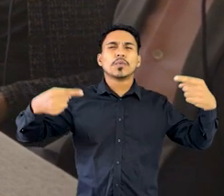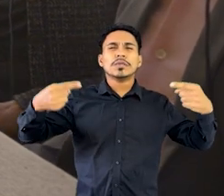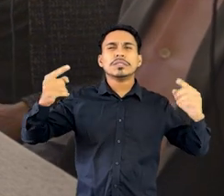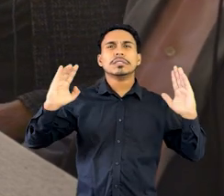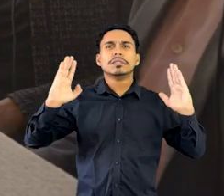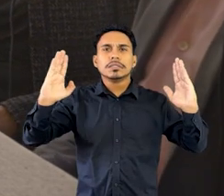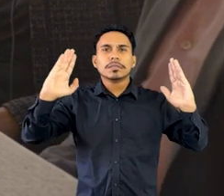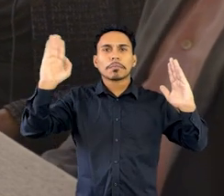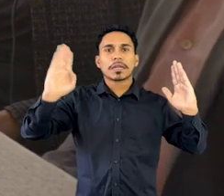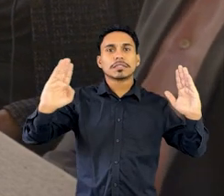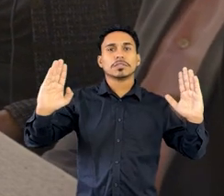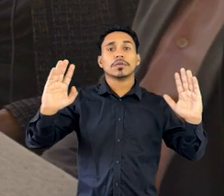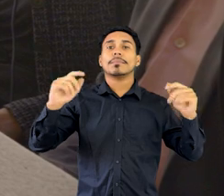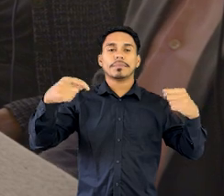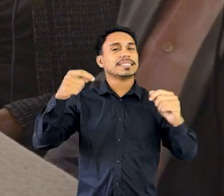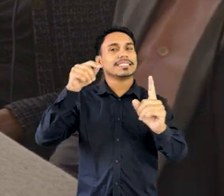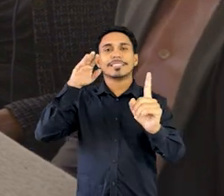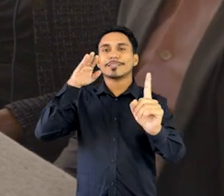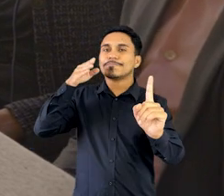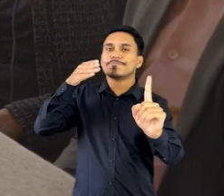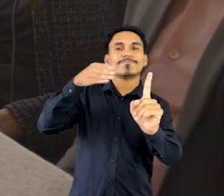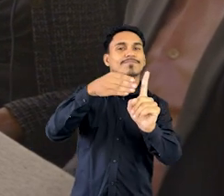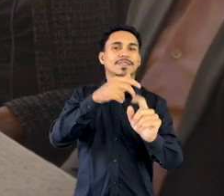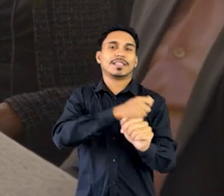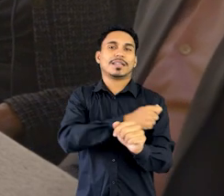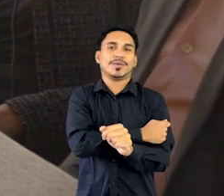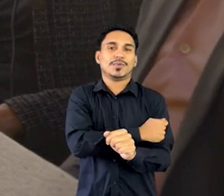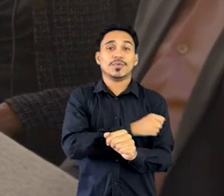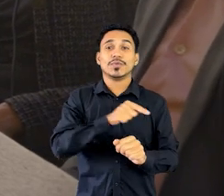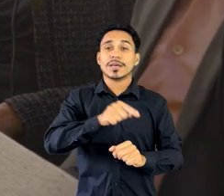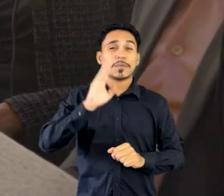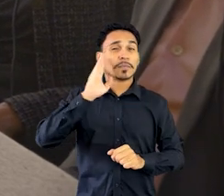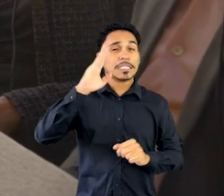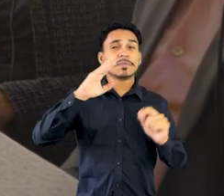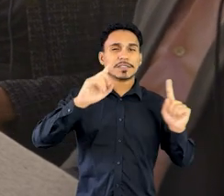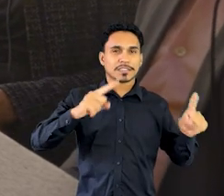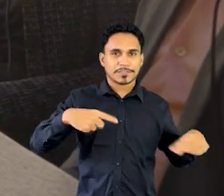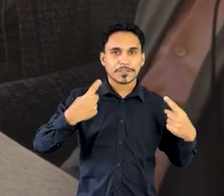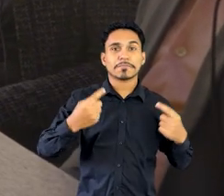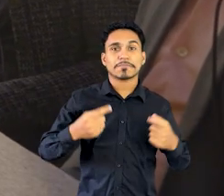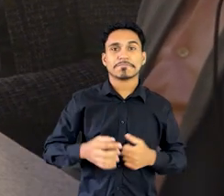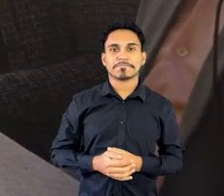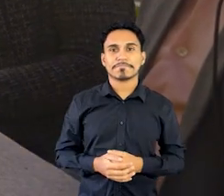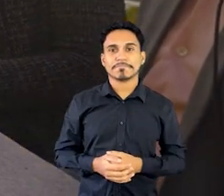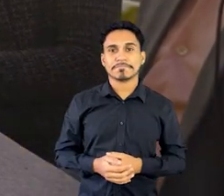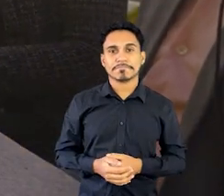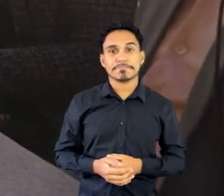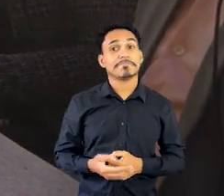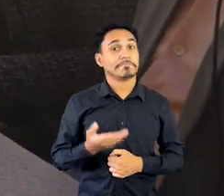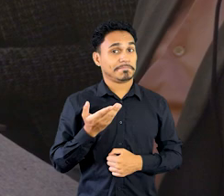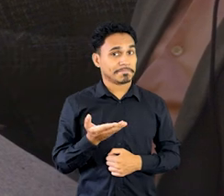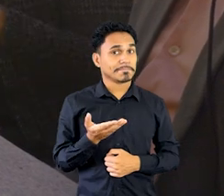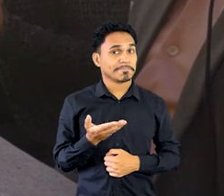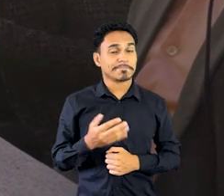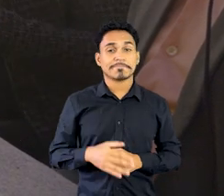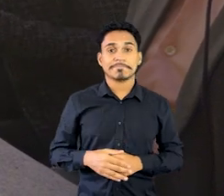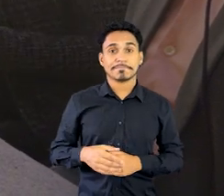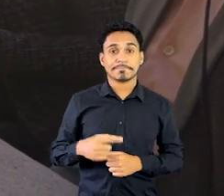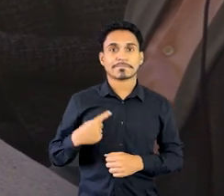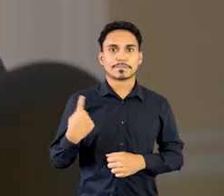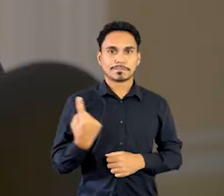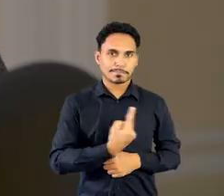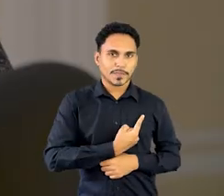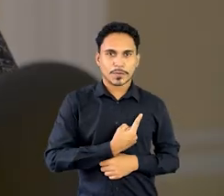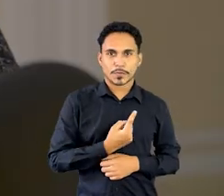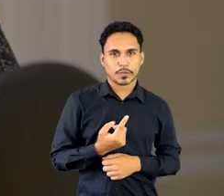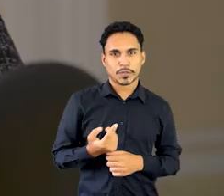olhar sempre a a outra ponta que é o estudante Então acho que esse é o grande desafio para nós é e pra gente também tem uma outra